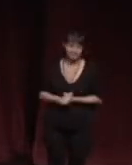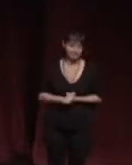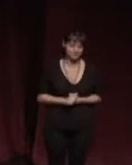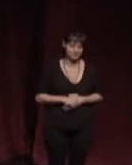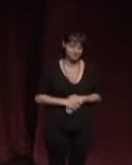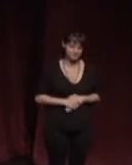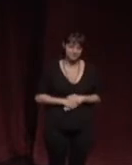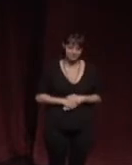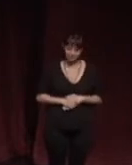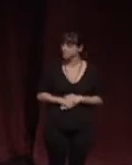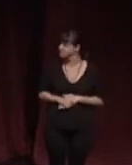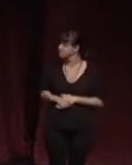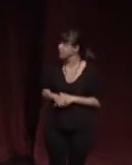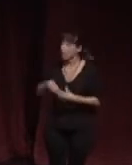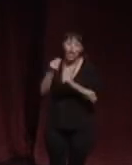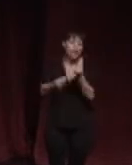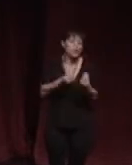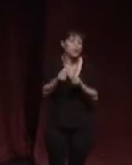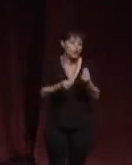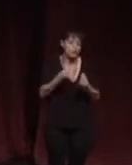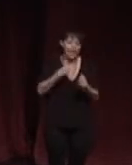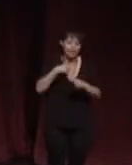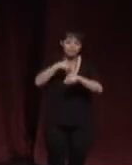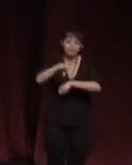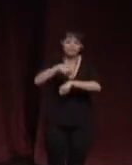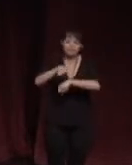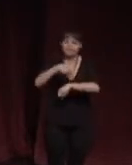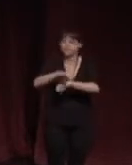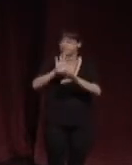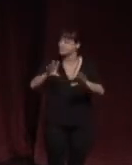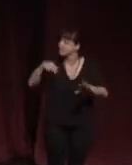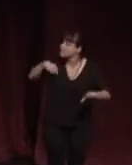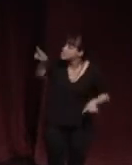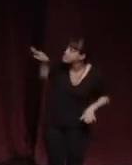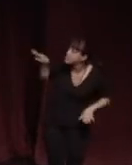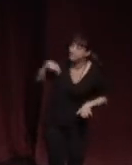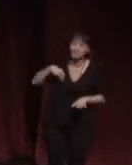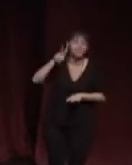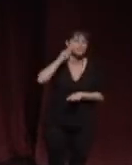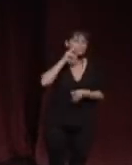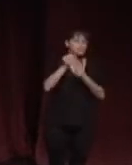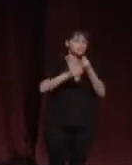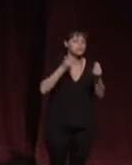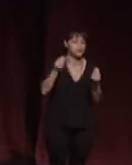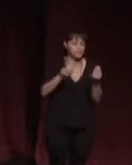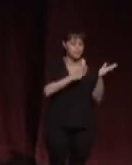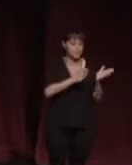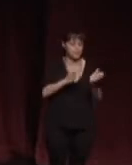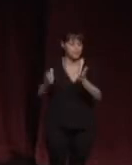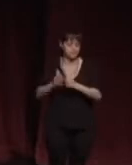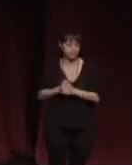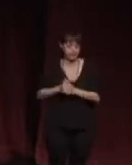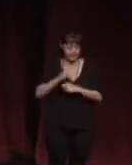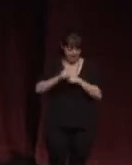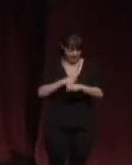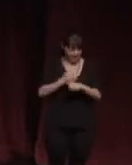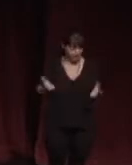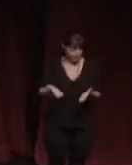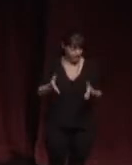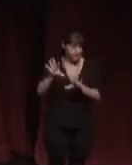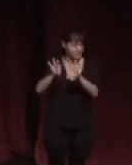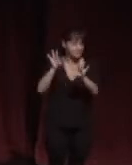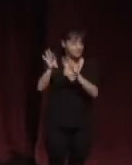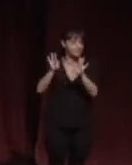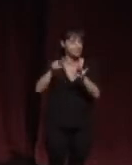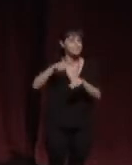ele está sendo feito? Como eu mencionei antes, eu já fui falando, por isso que a apresentação é para me lembrar. Que essa seleção, este ano,